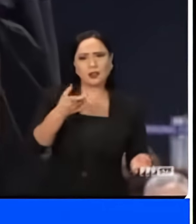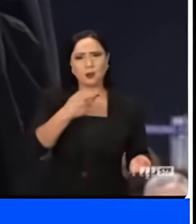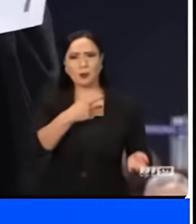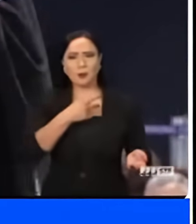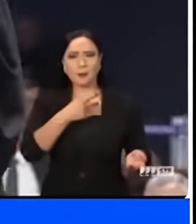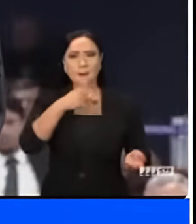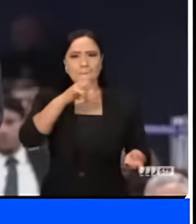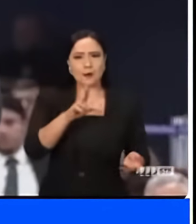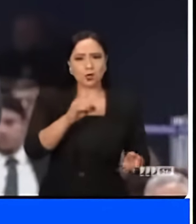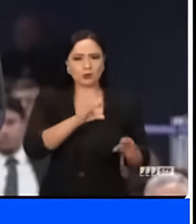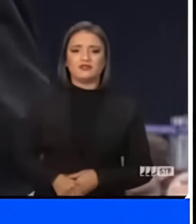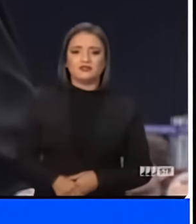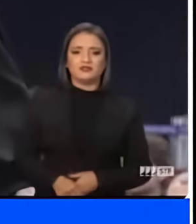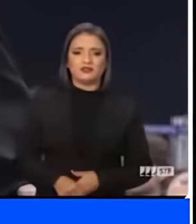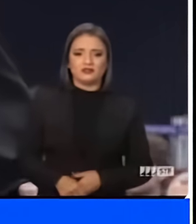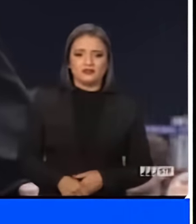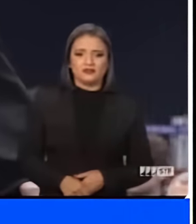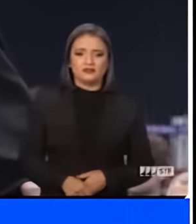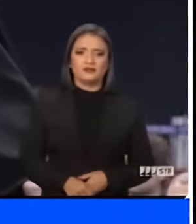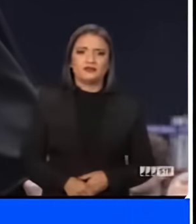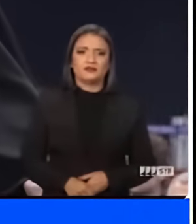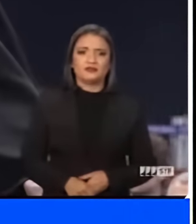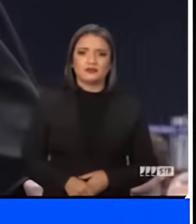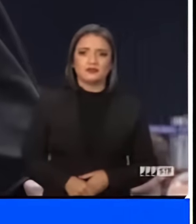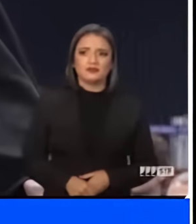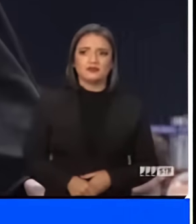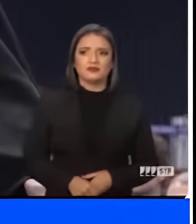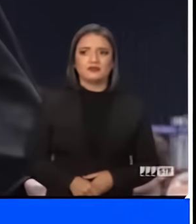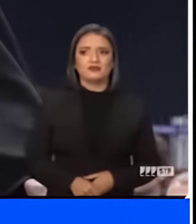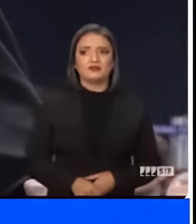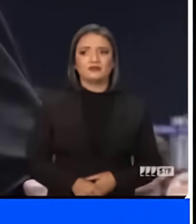demover o presidente. E aqui,